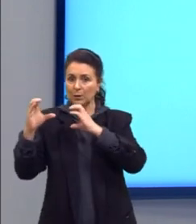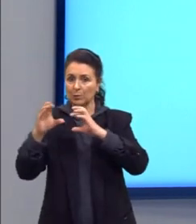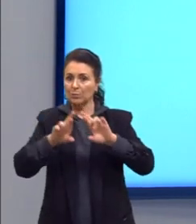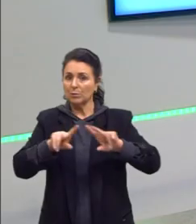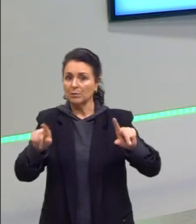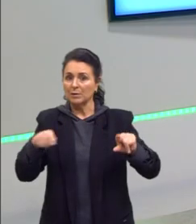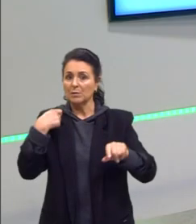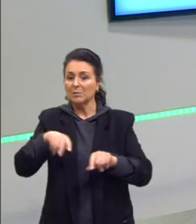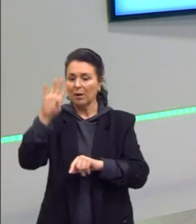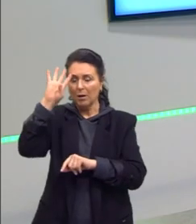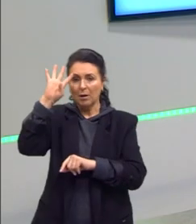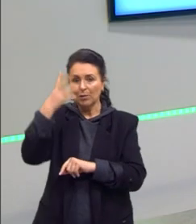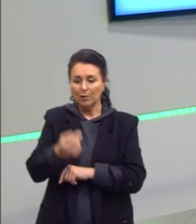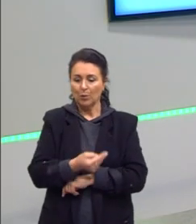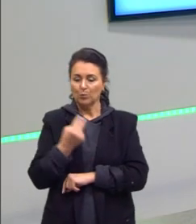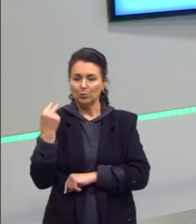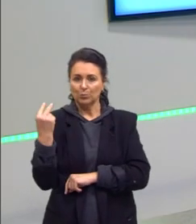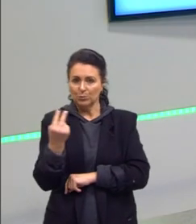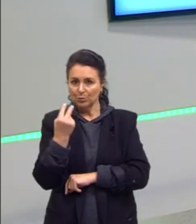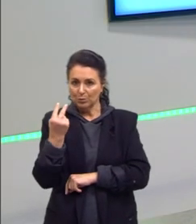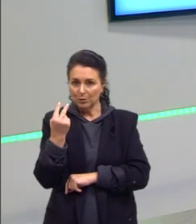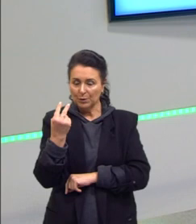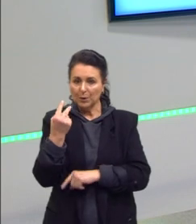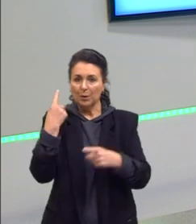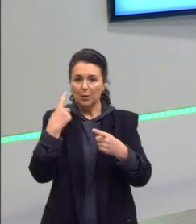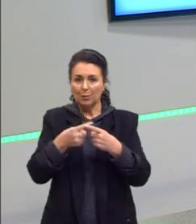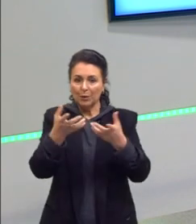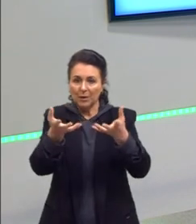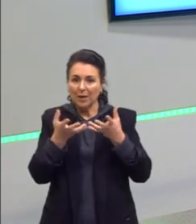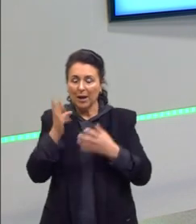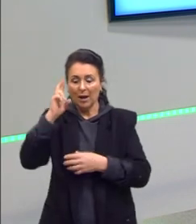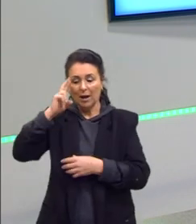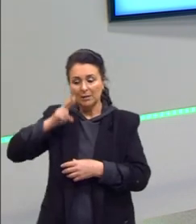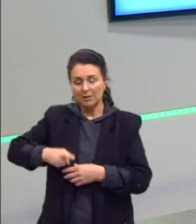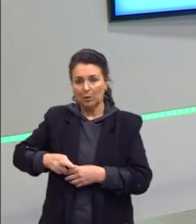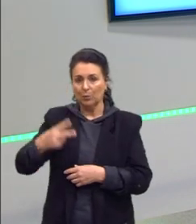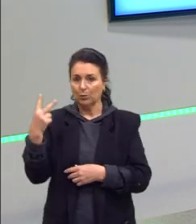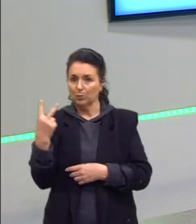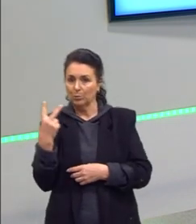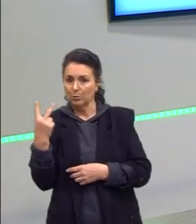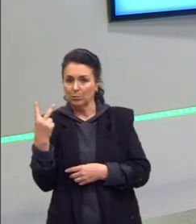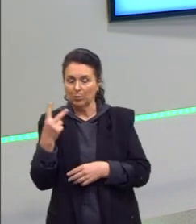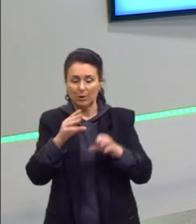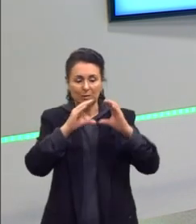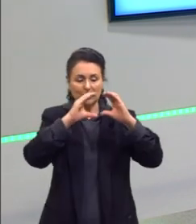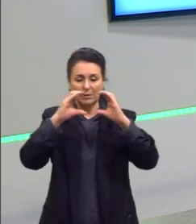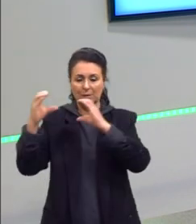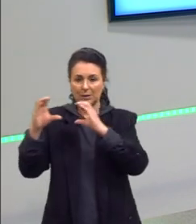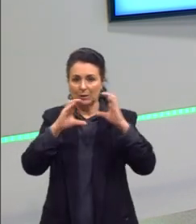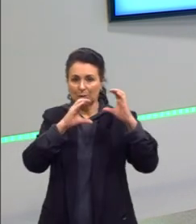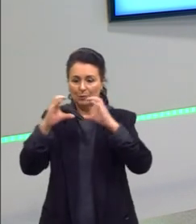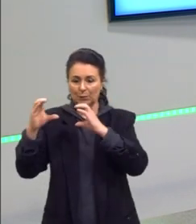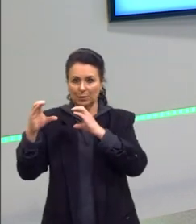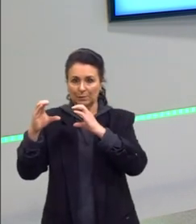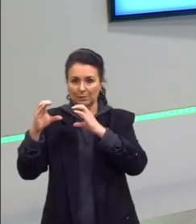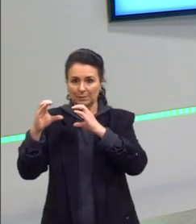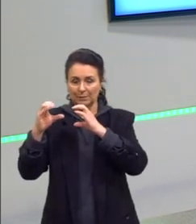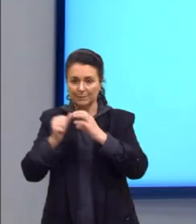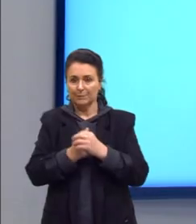então a gente precisa resolver uns dois não é porque ele quer a razão entre esses dois tipos tá